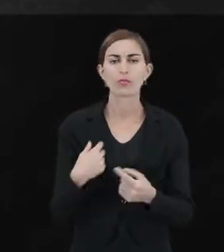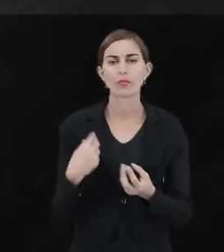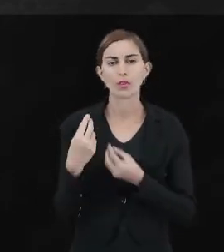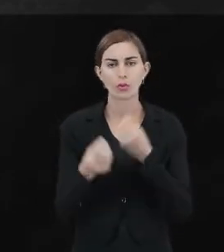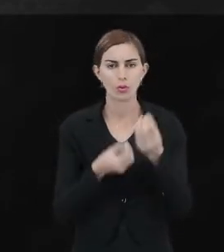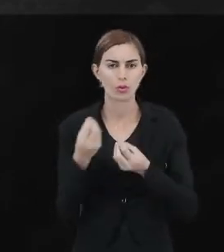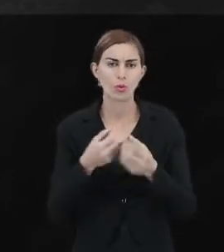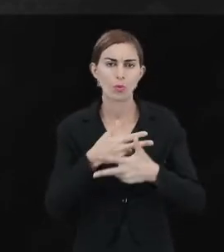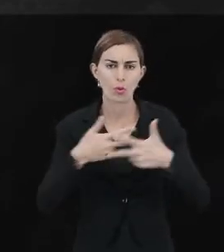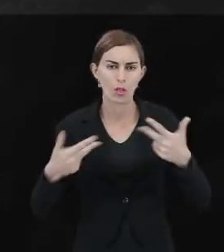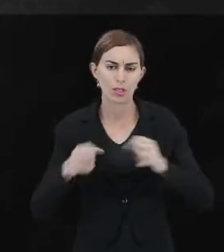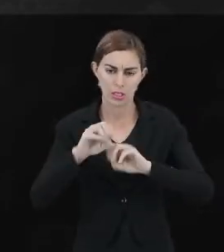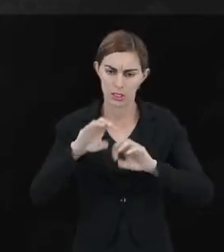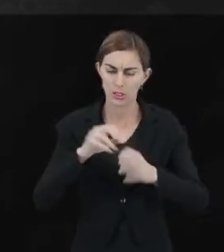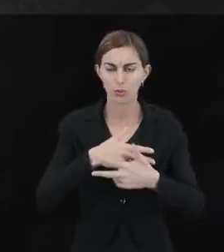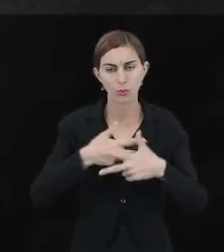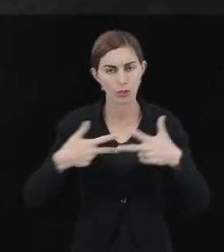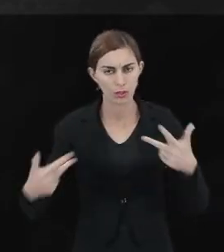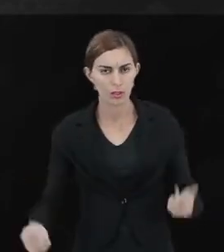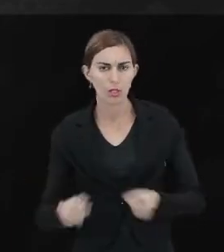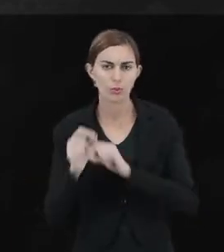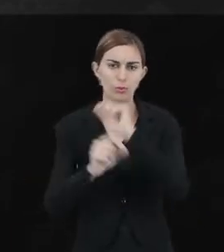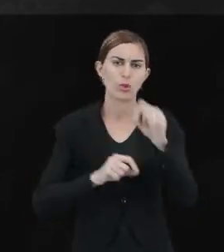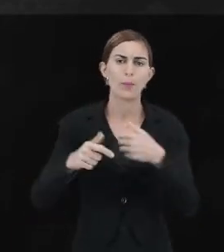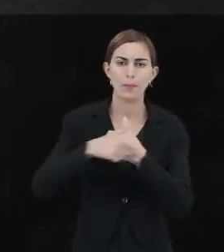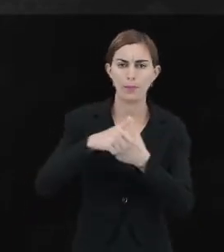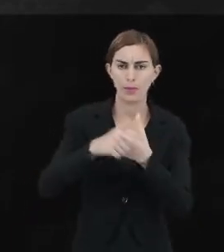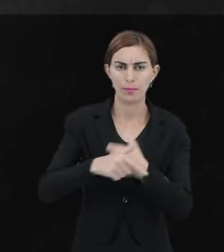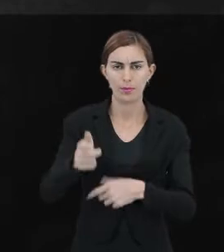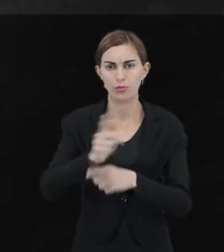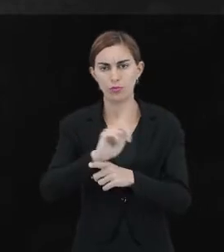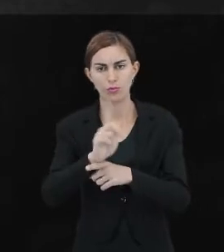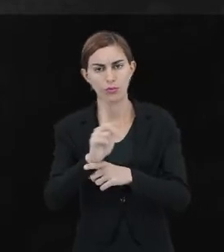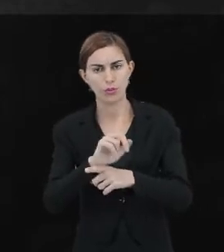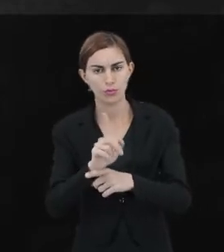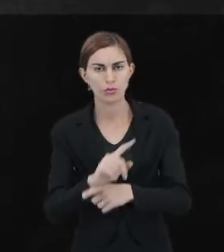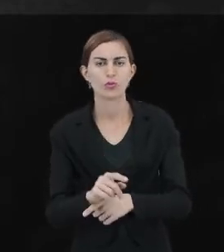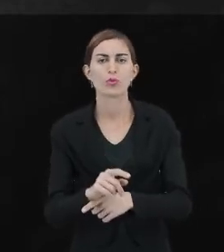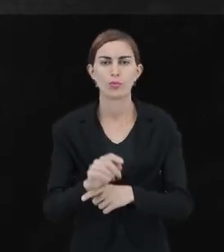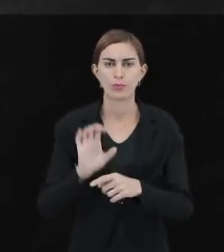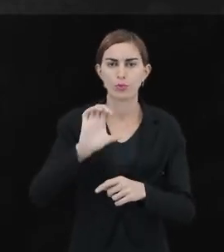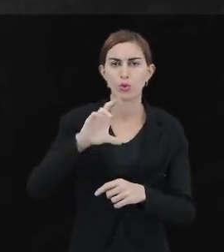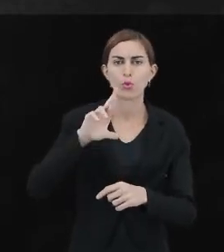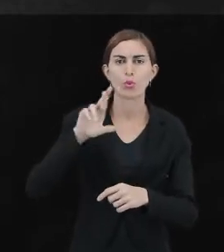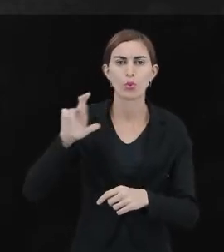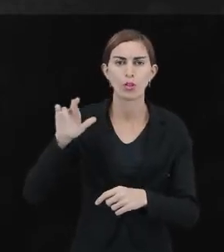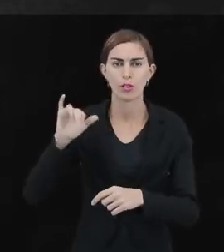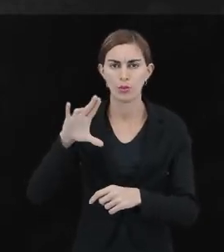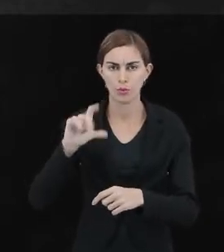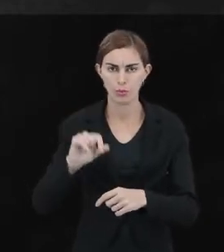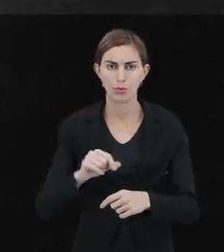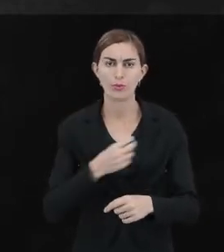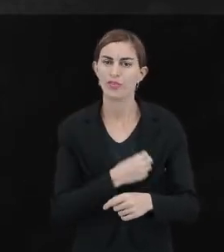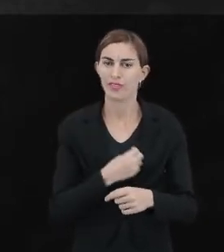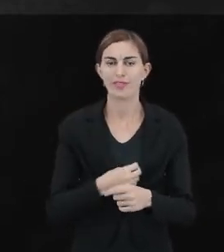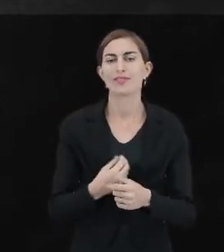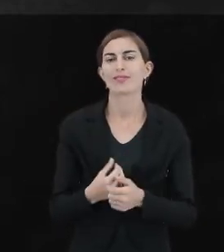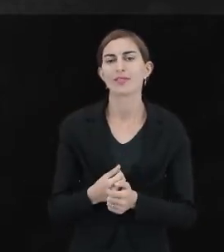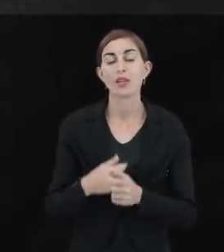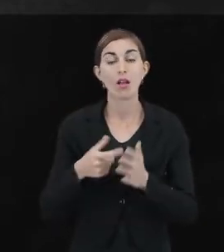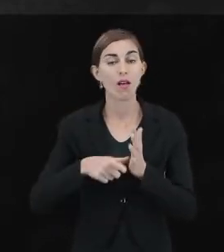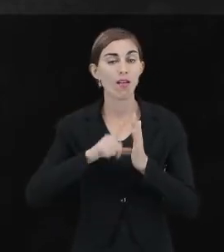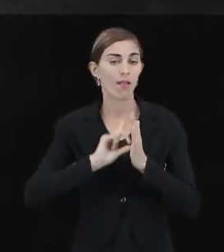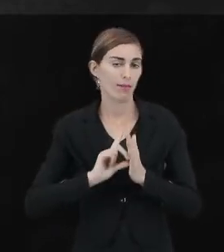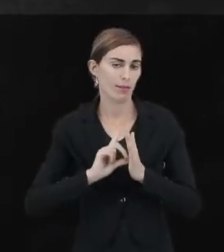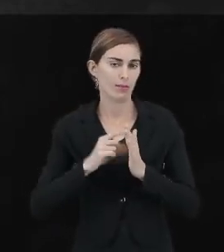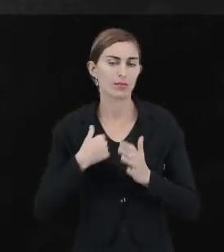realização, a educação de qualidade, o que é, e o papel do gestor para tornar o currículo da escola vivo.